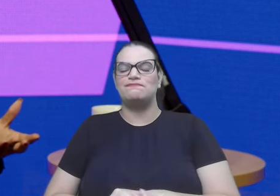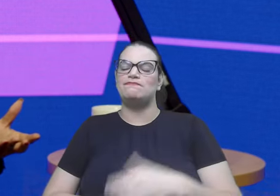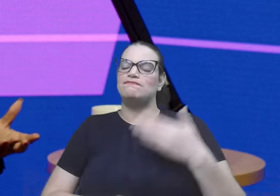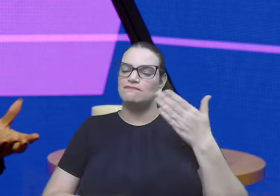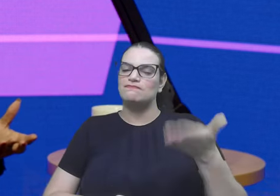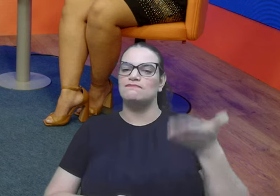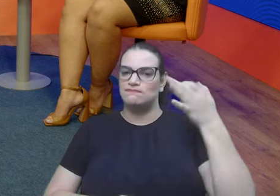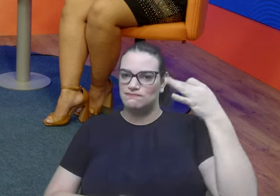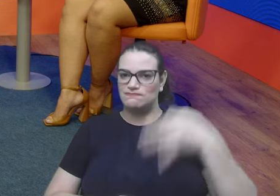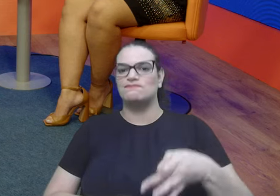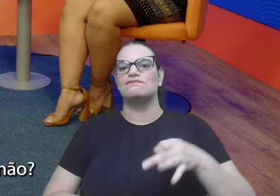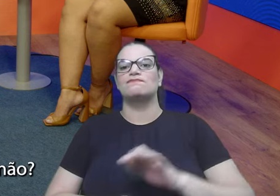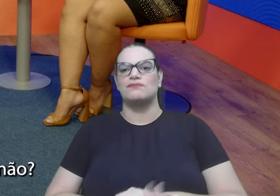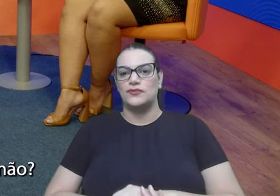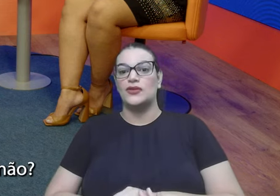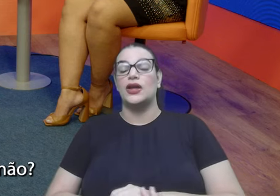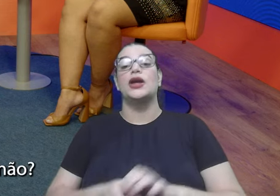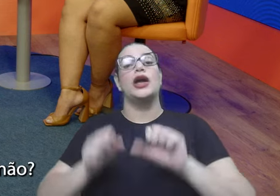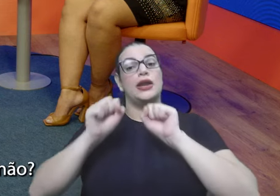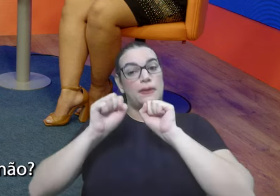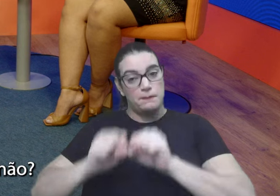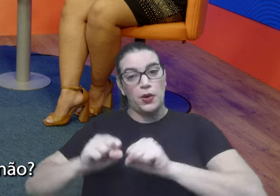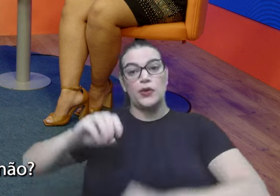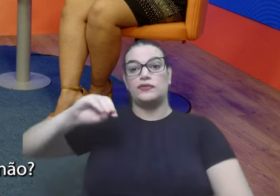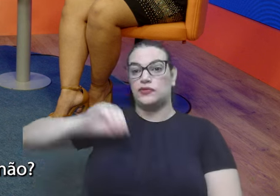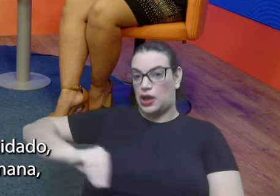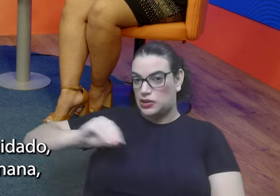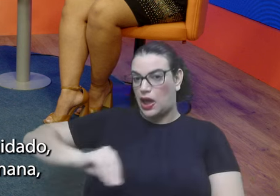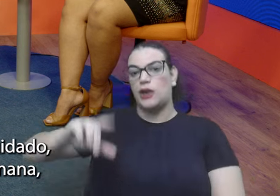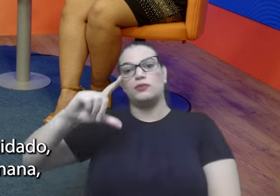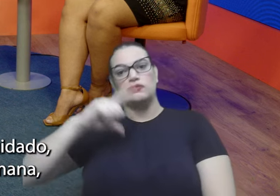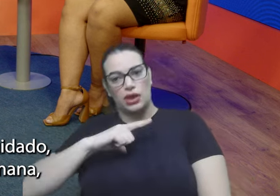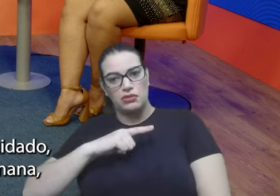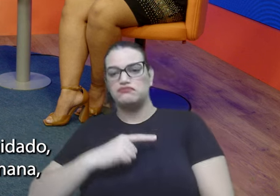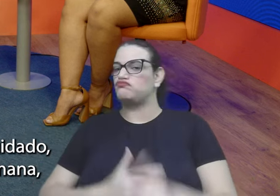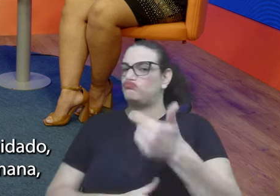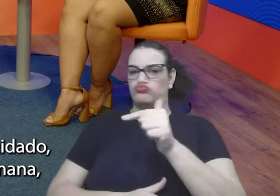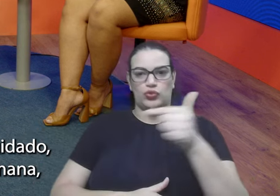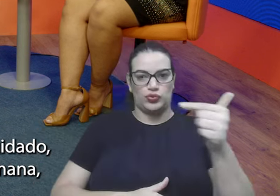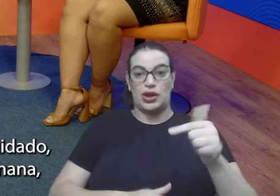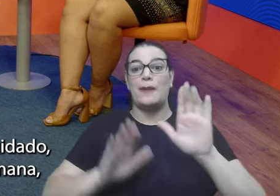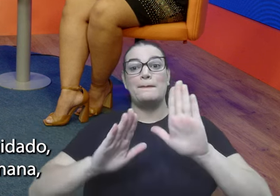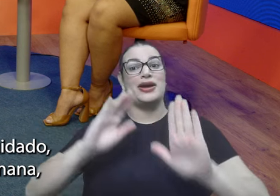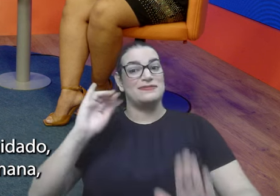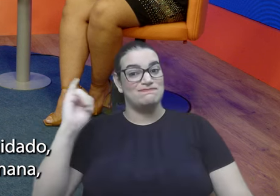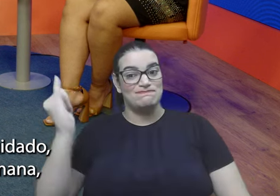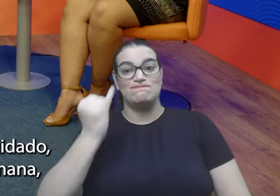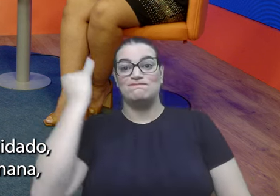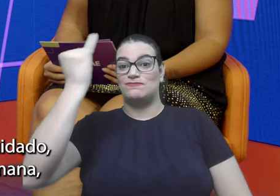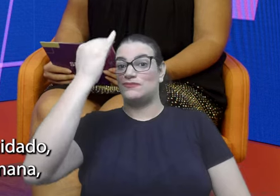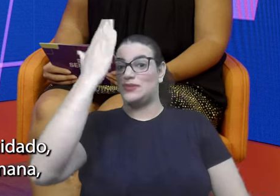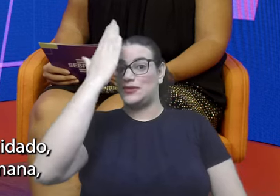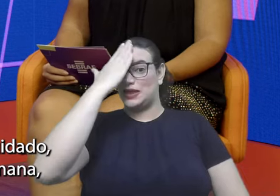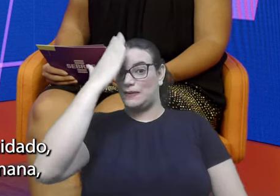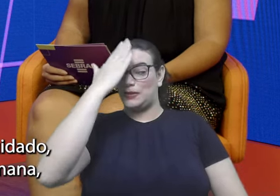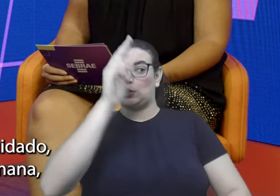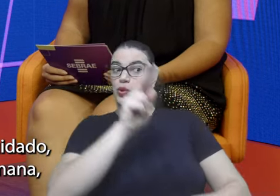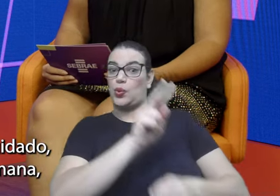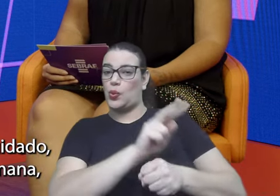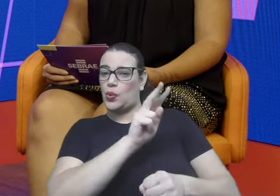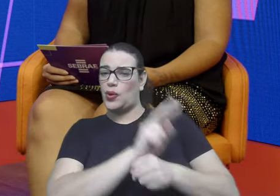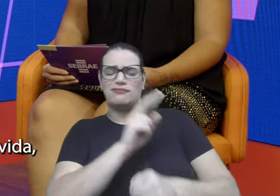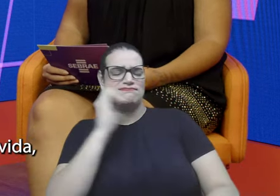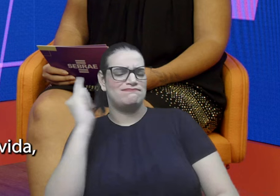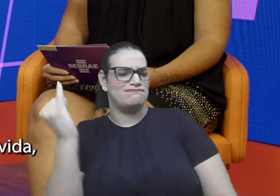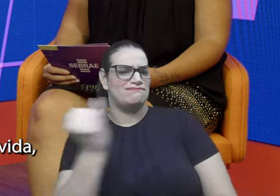isso né exatamente eh ele pode ser remunerado ou não é importante destacar que o cuidado ele é essencial paraa